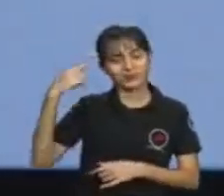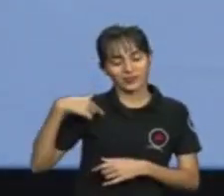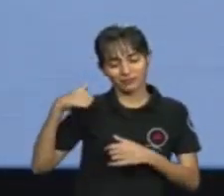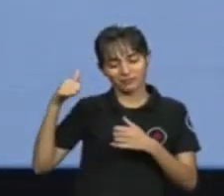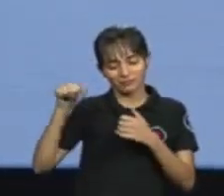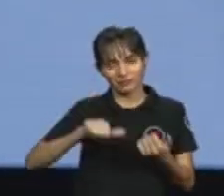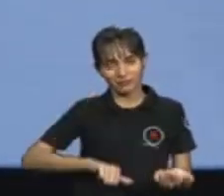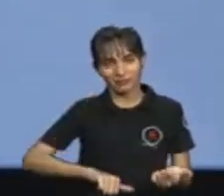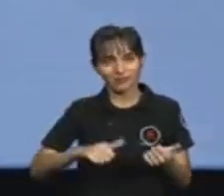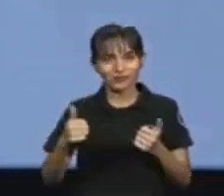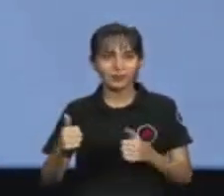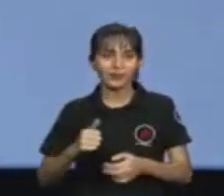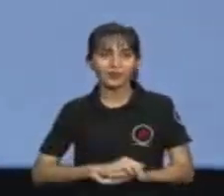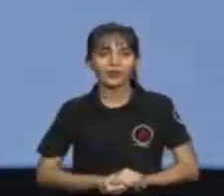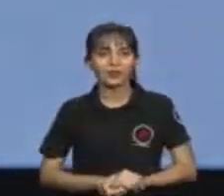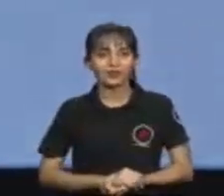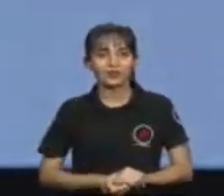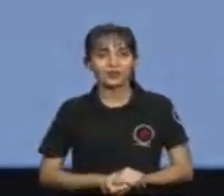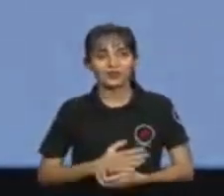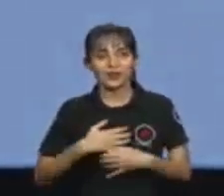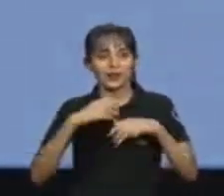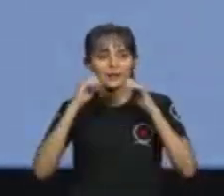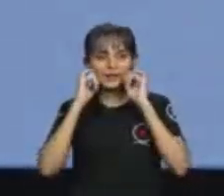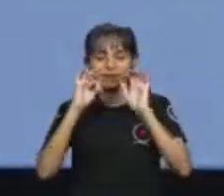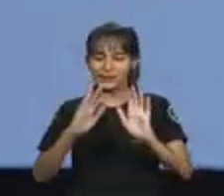ele. Foi uma bênção